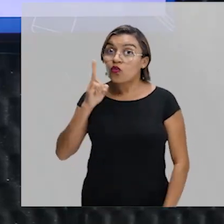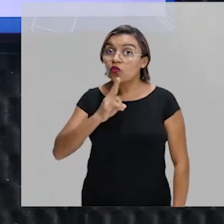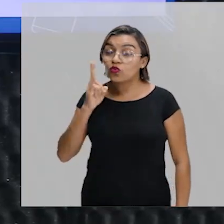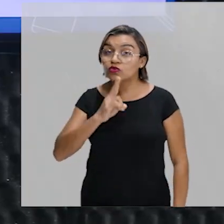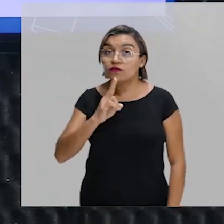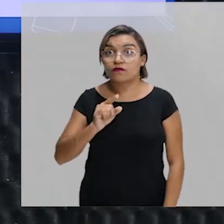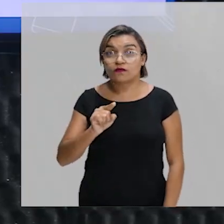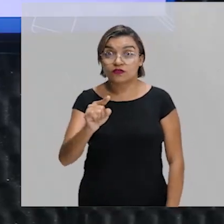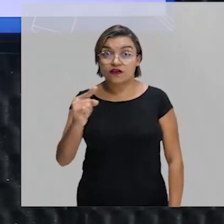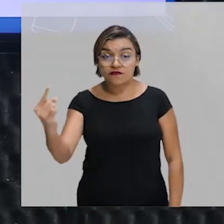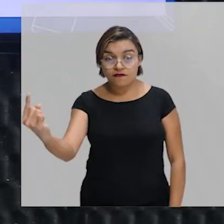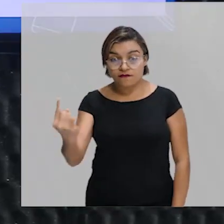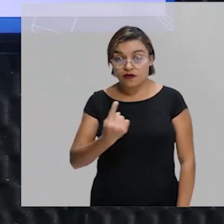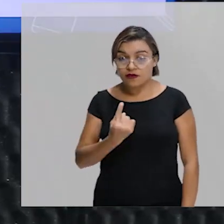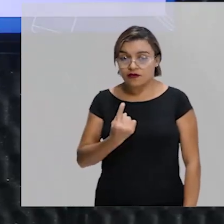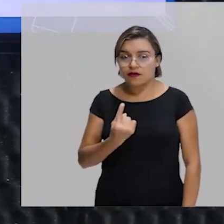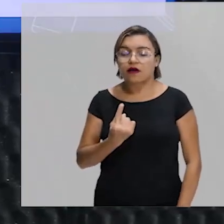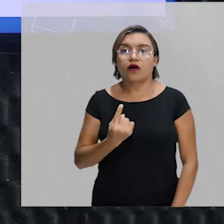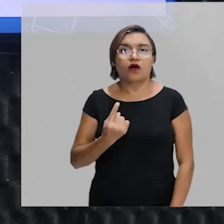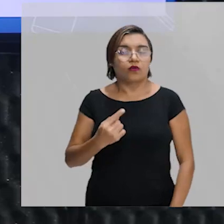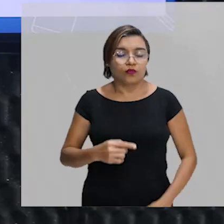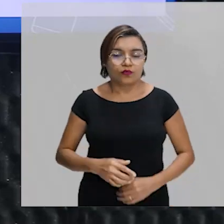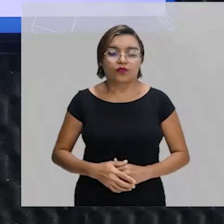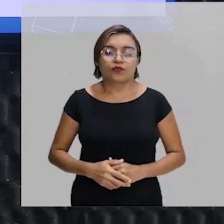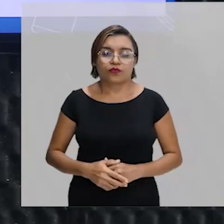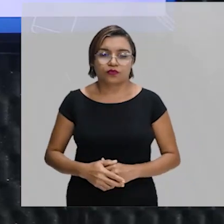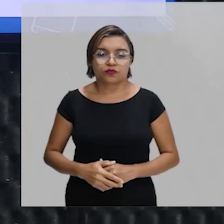urgente que você venha.